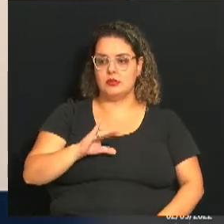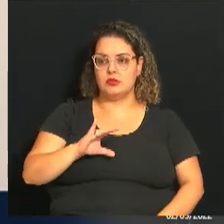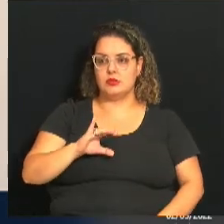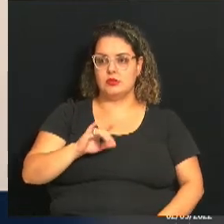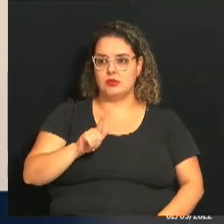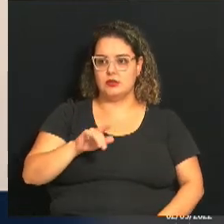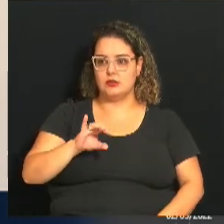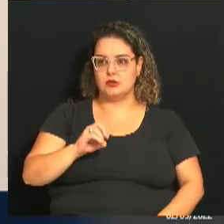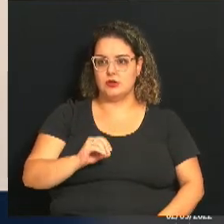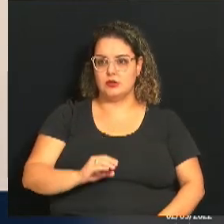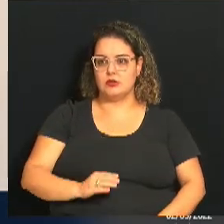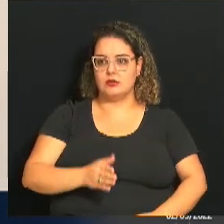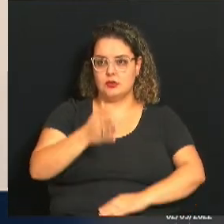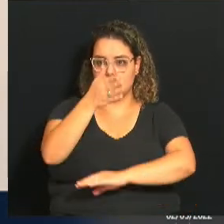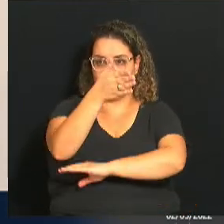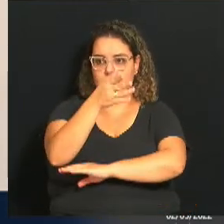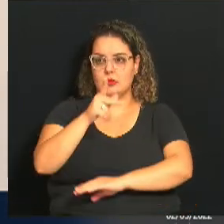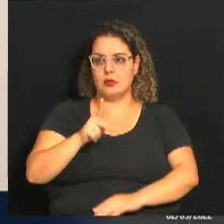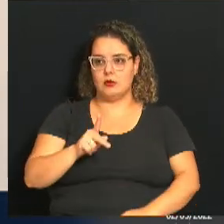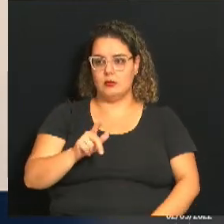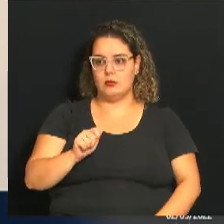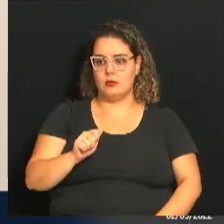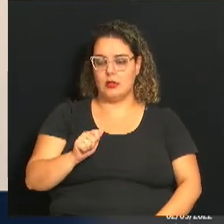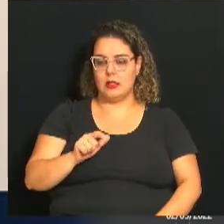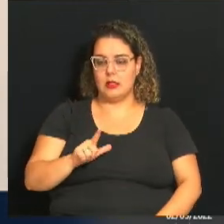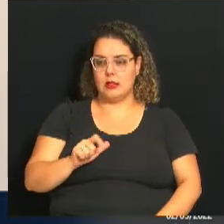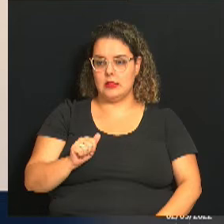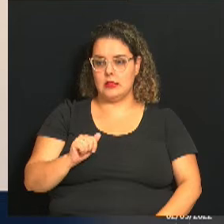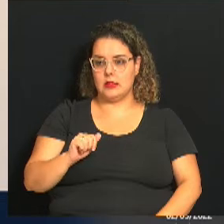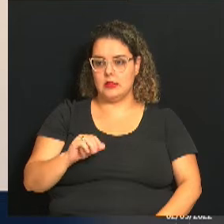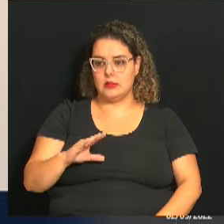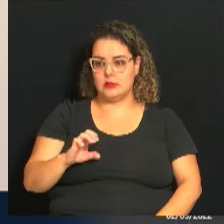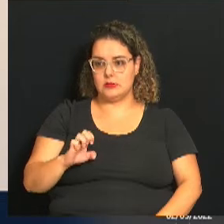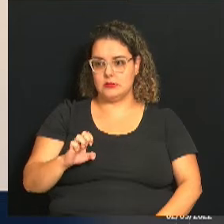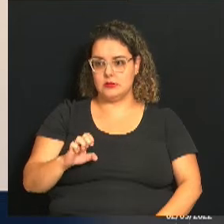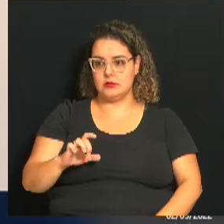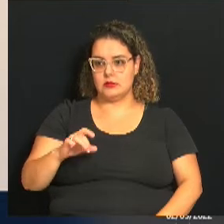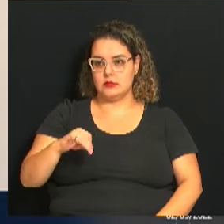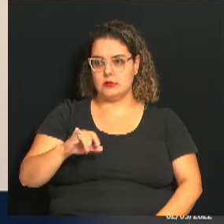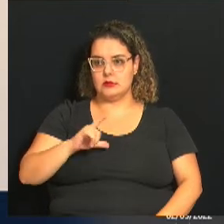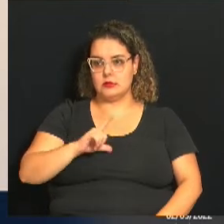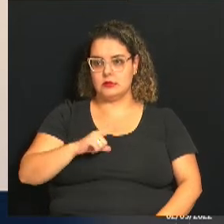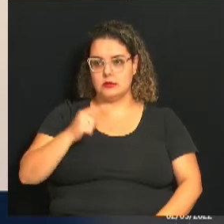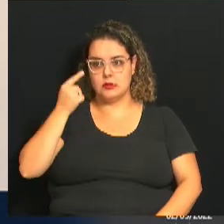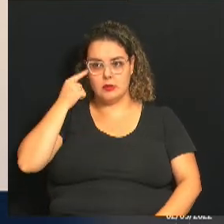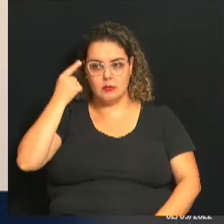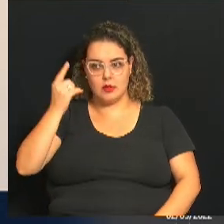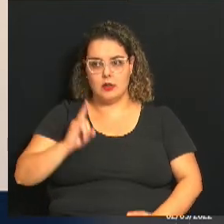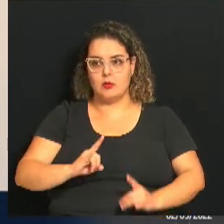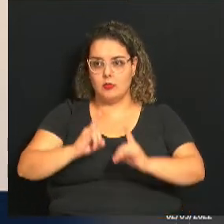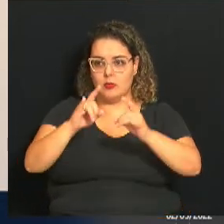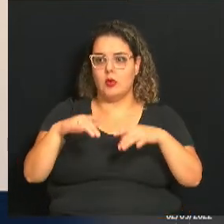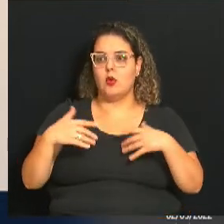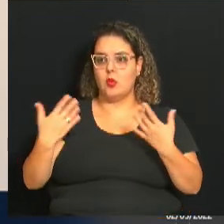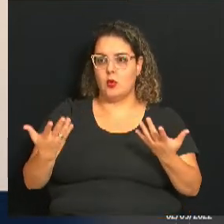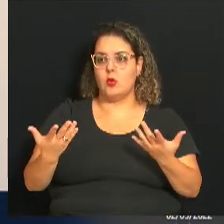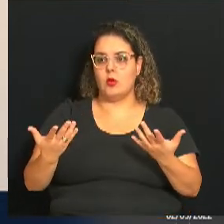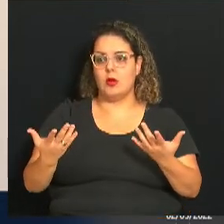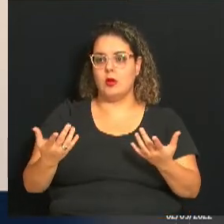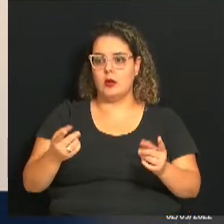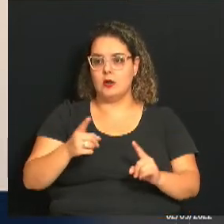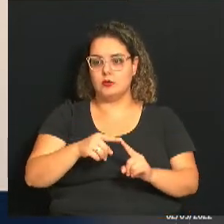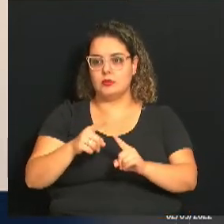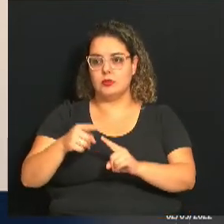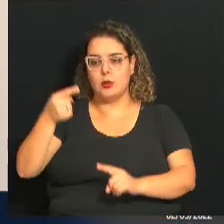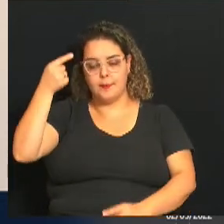Hotel Palace, parece, né? Se já existe algum uso previsto para esses prédios, qual que é a situação deles, pensando tanto